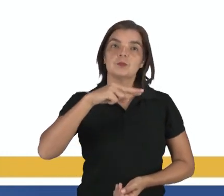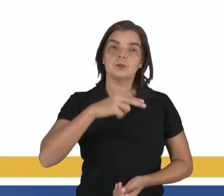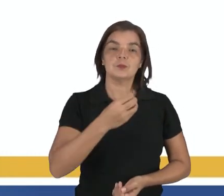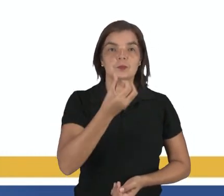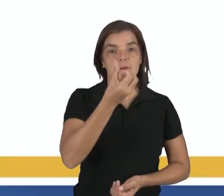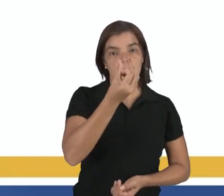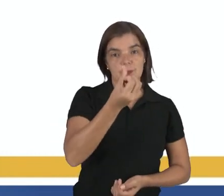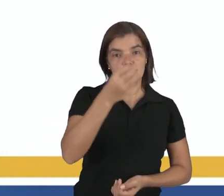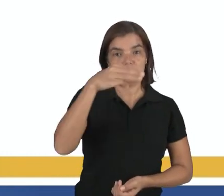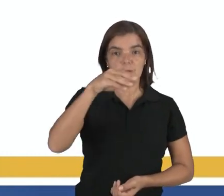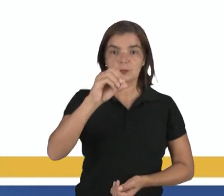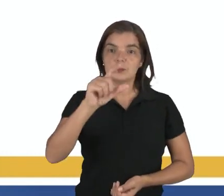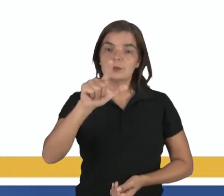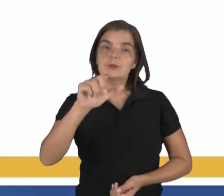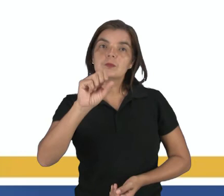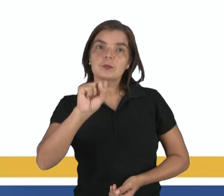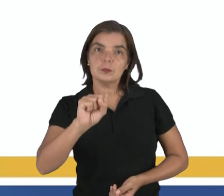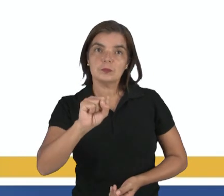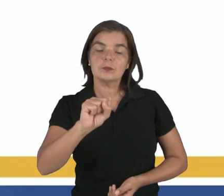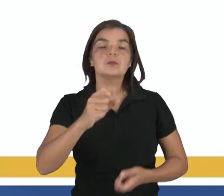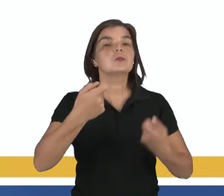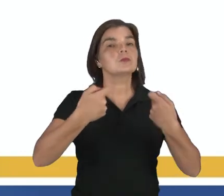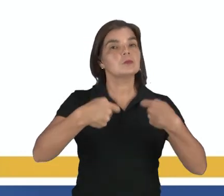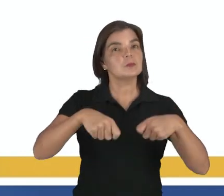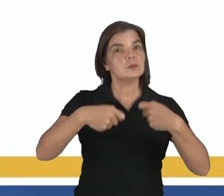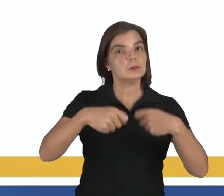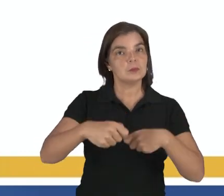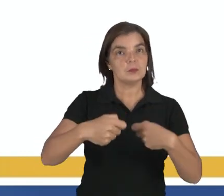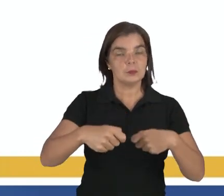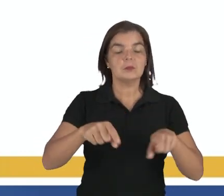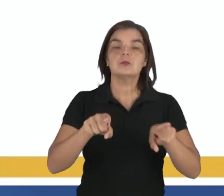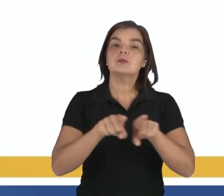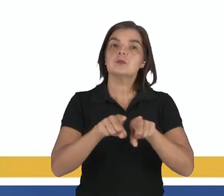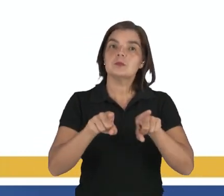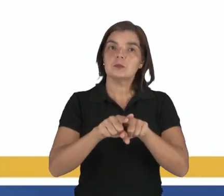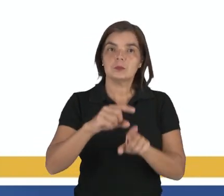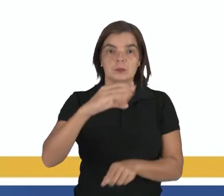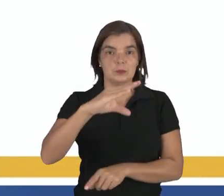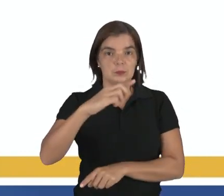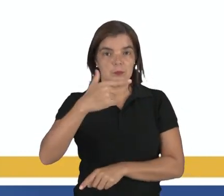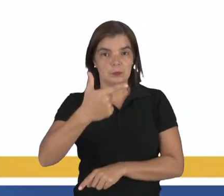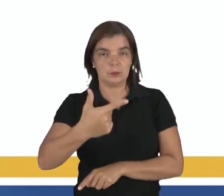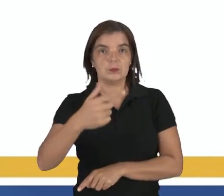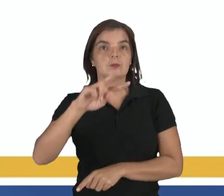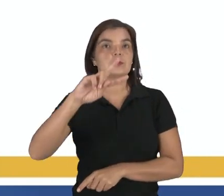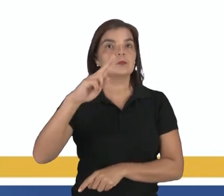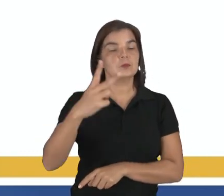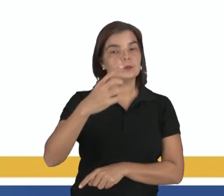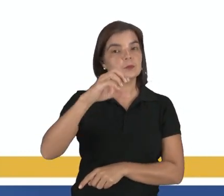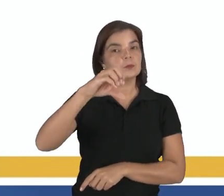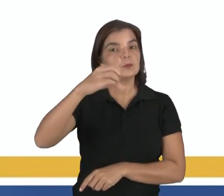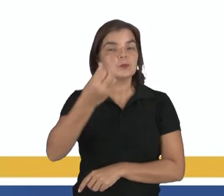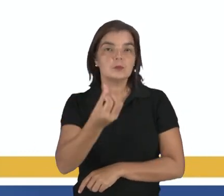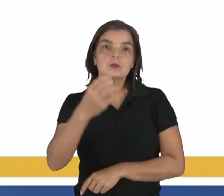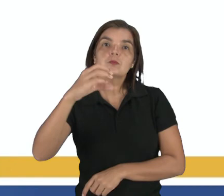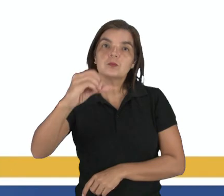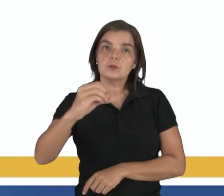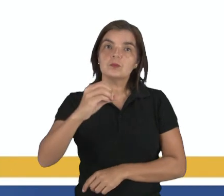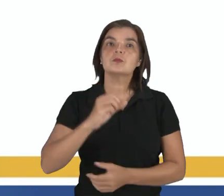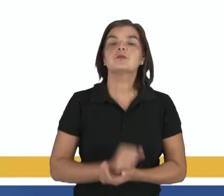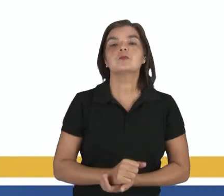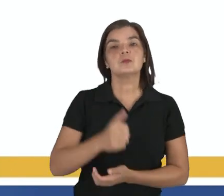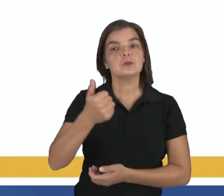que 6 mols, é necessário 6 mols do álcool etílico para a formação